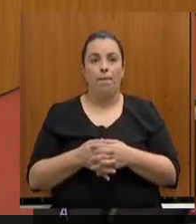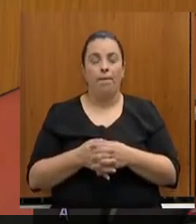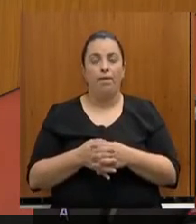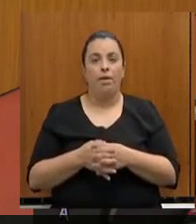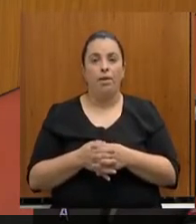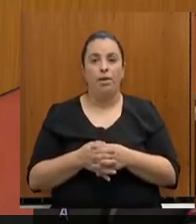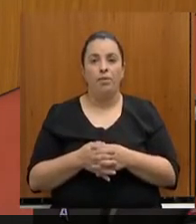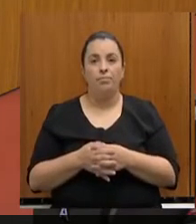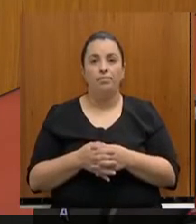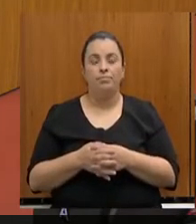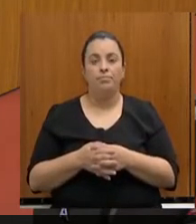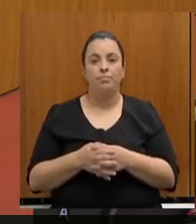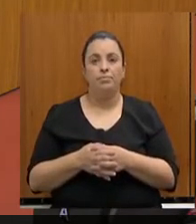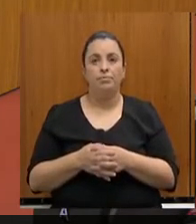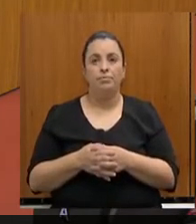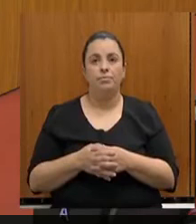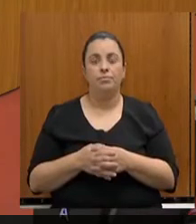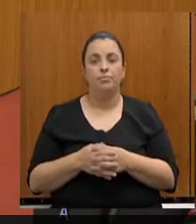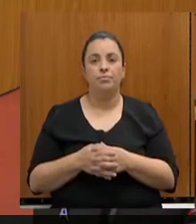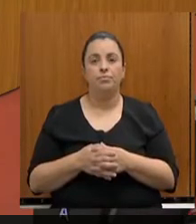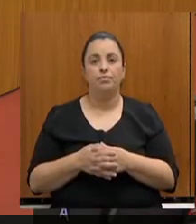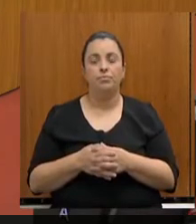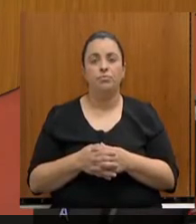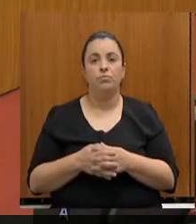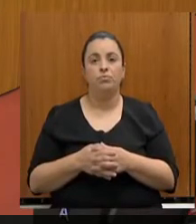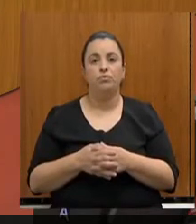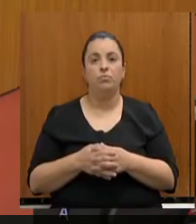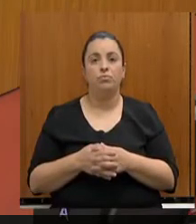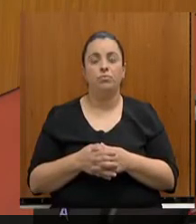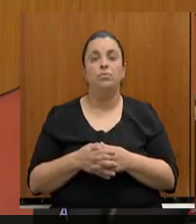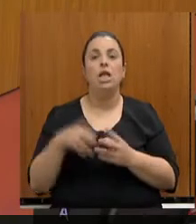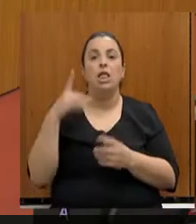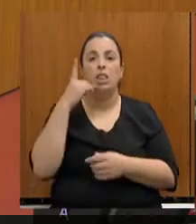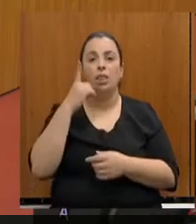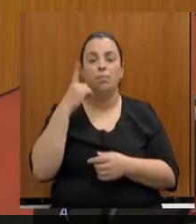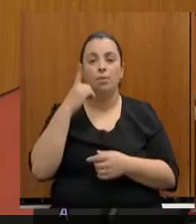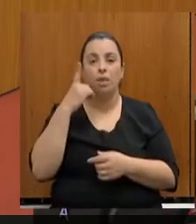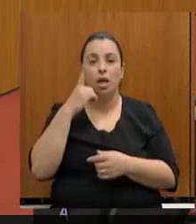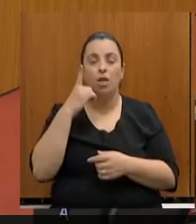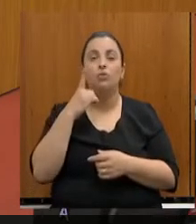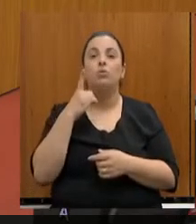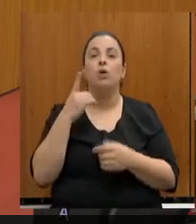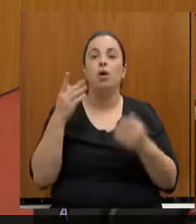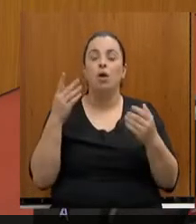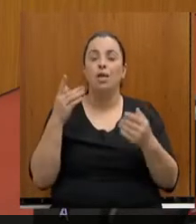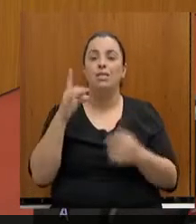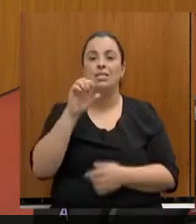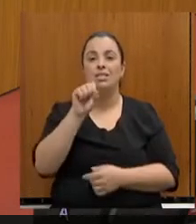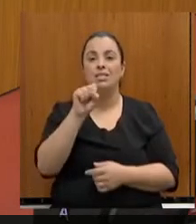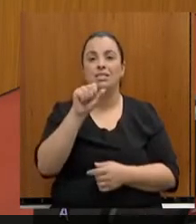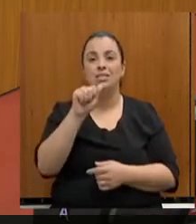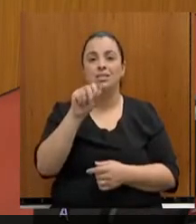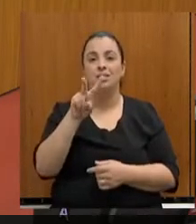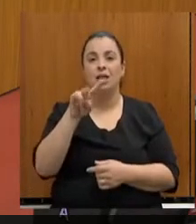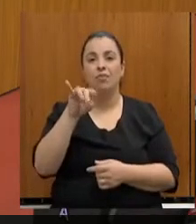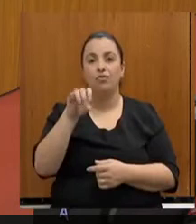e a palavra Deputado Sávio Souza Cruz SA